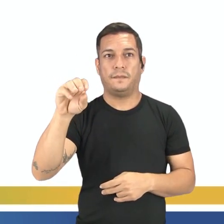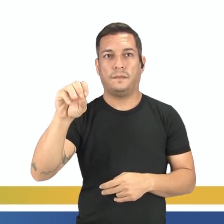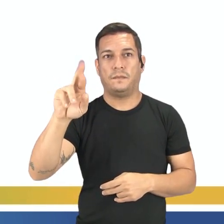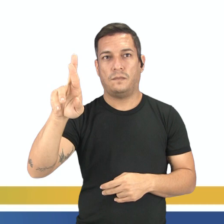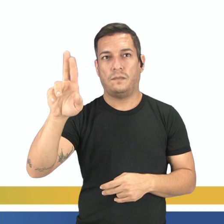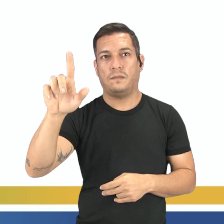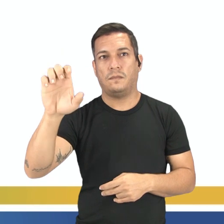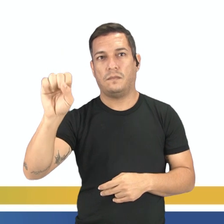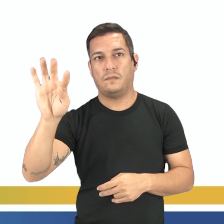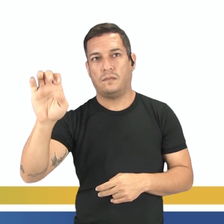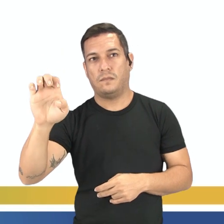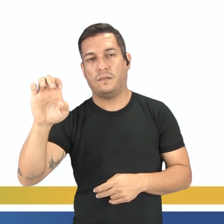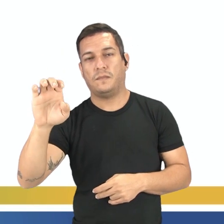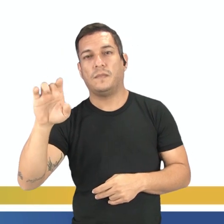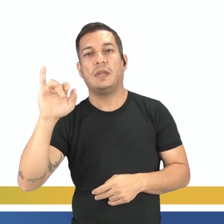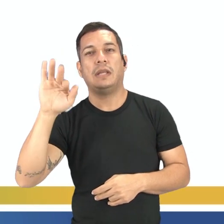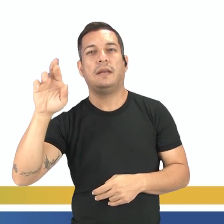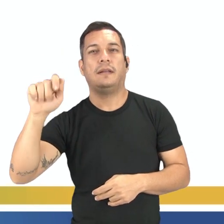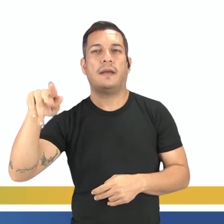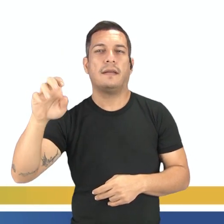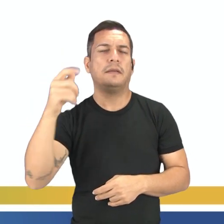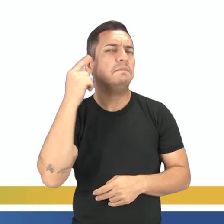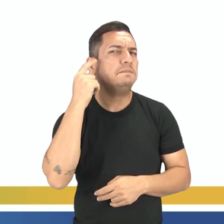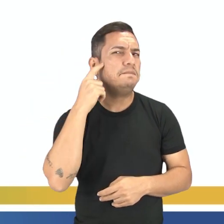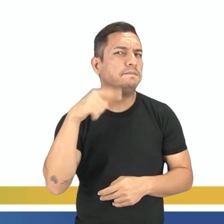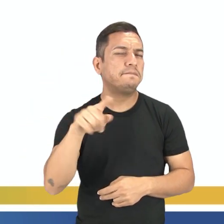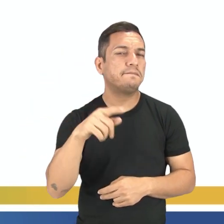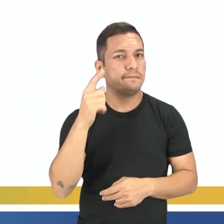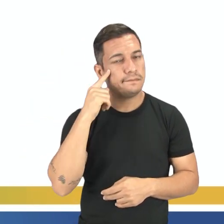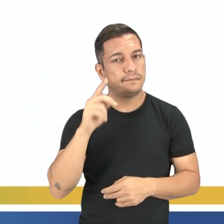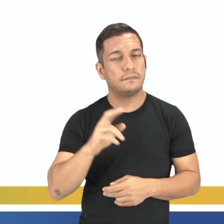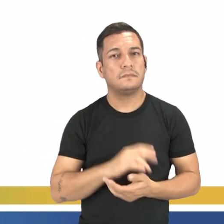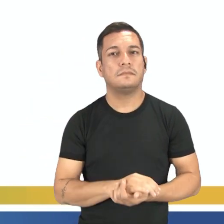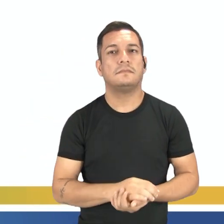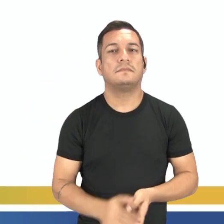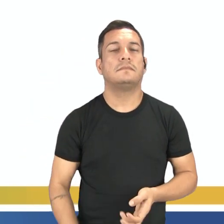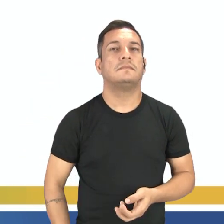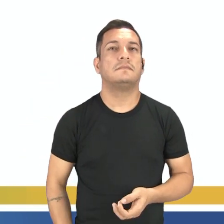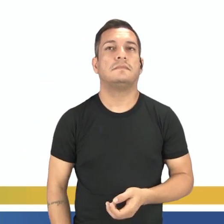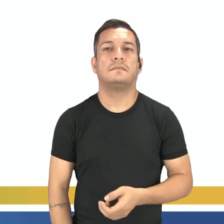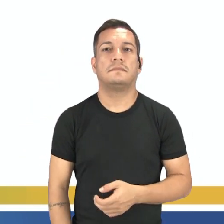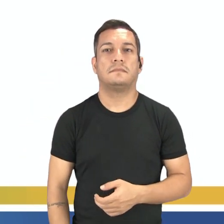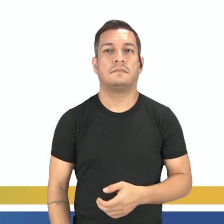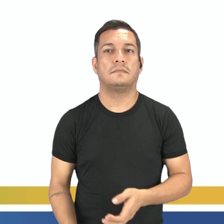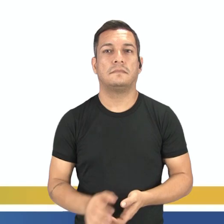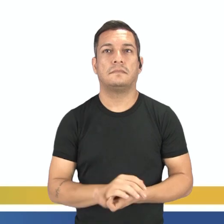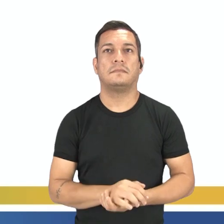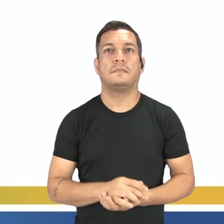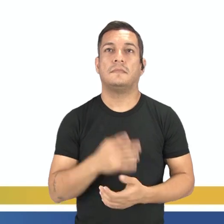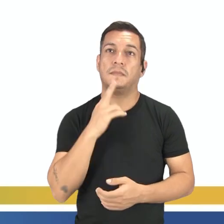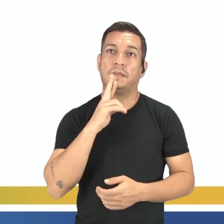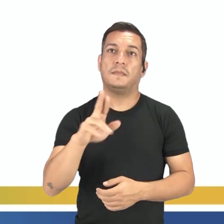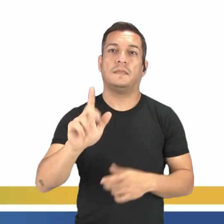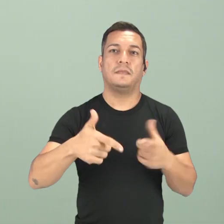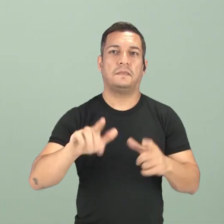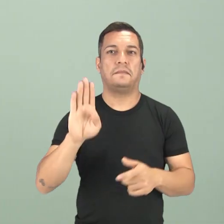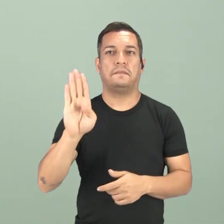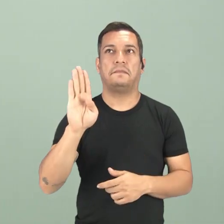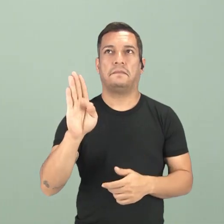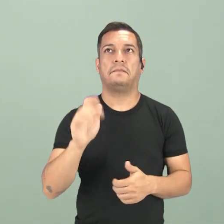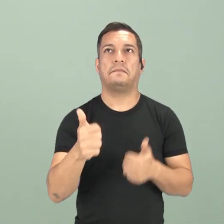Iraque. E aí deram uma pensada legalzinha então? Vamos lá comigo? Então, quem disse a letra B